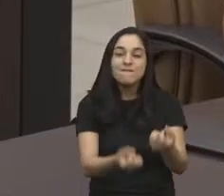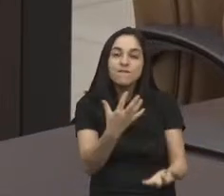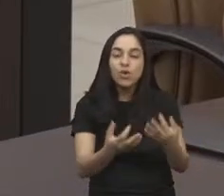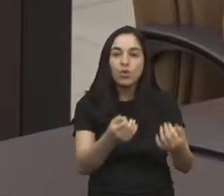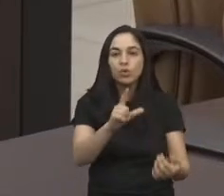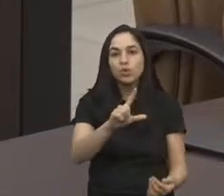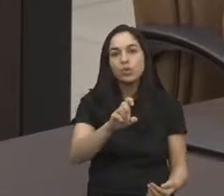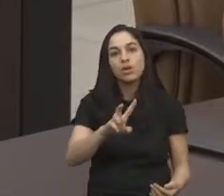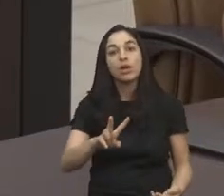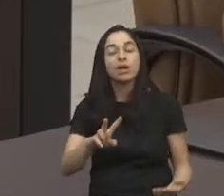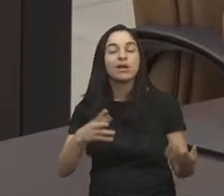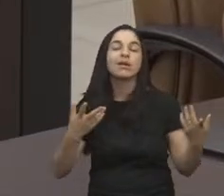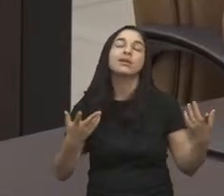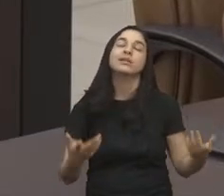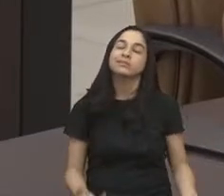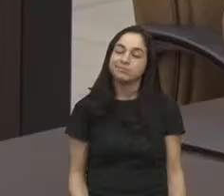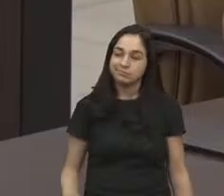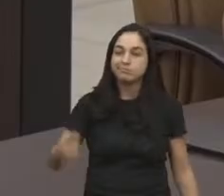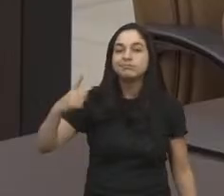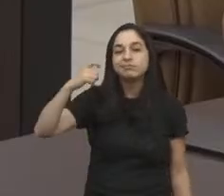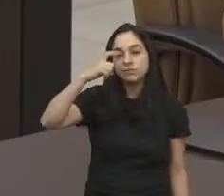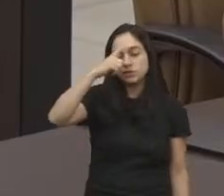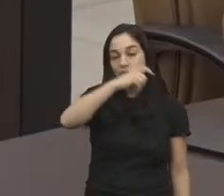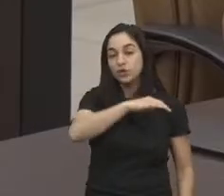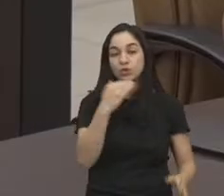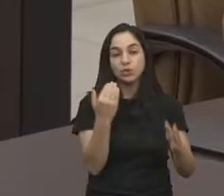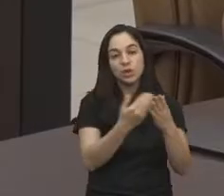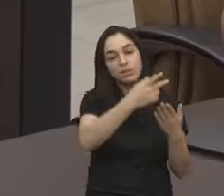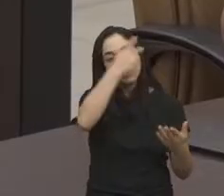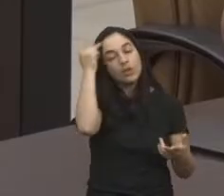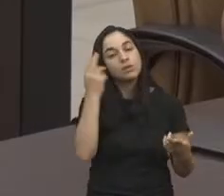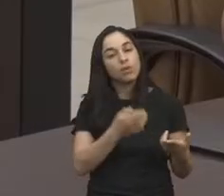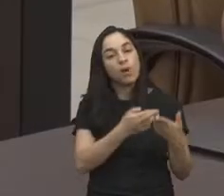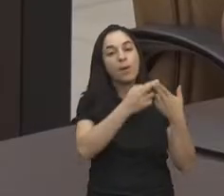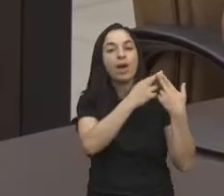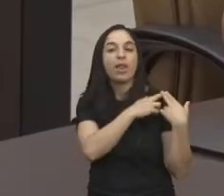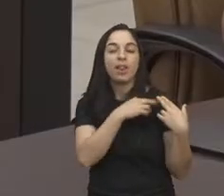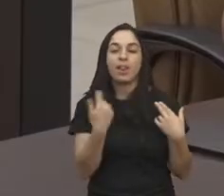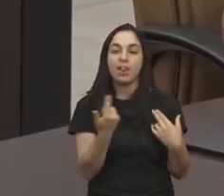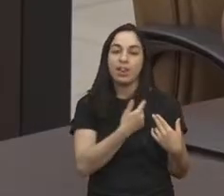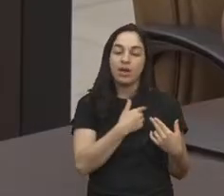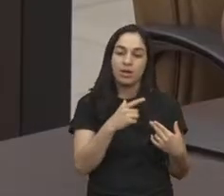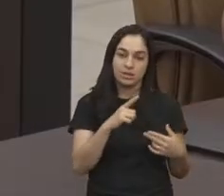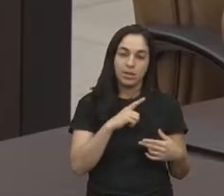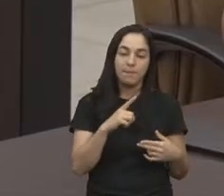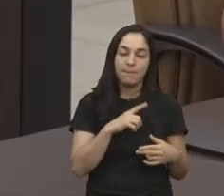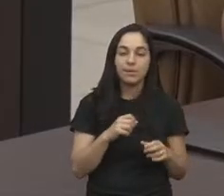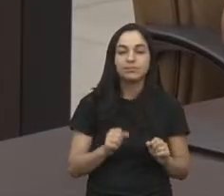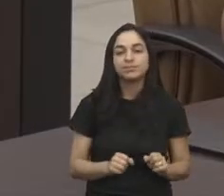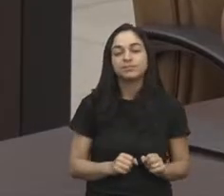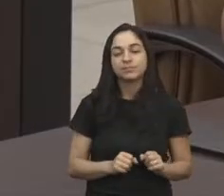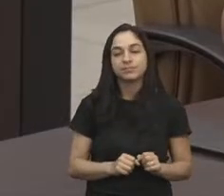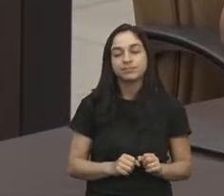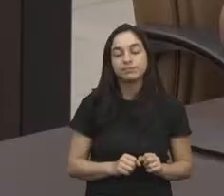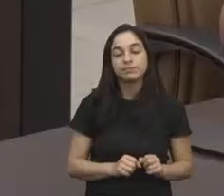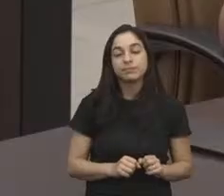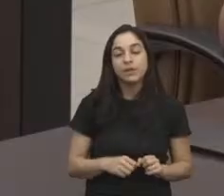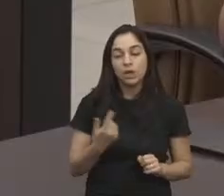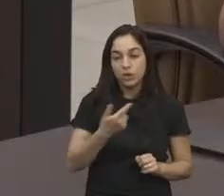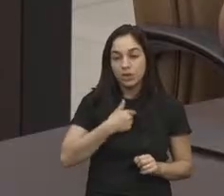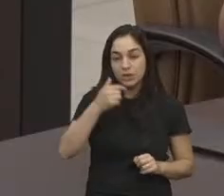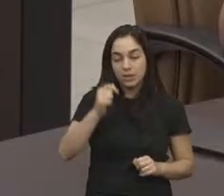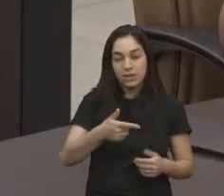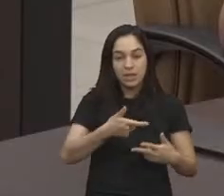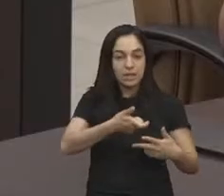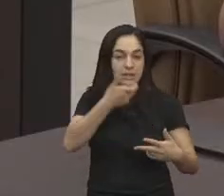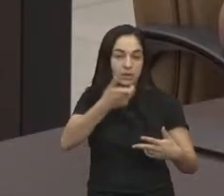cidade. É um desafio, acho que é uma obrigação de todos, não somente do poder público, mas também nós aqui representando a Casa do Poder Legislativo, do Executivo, para